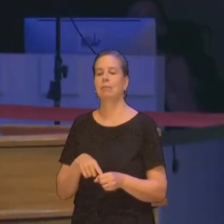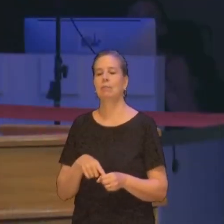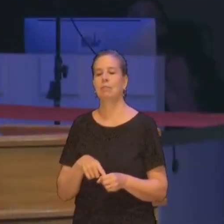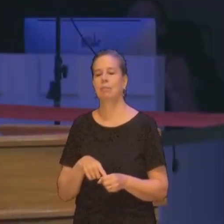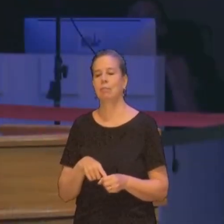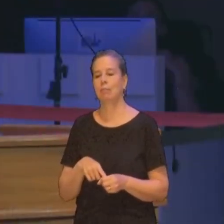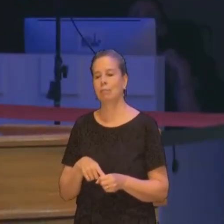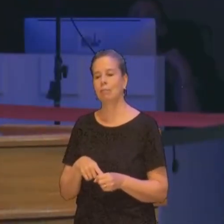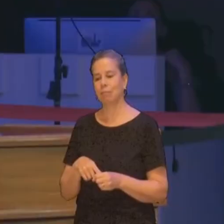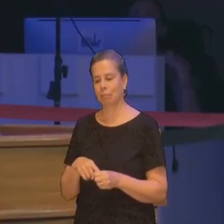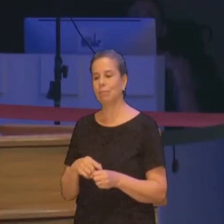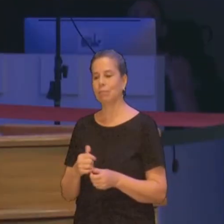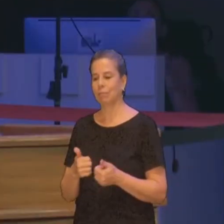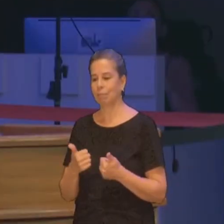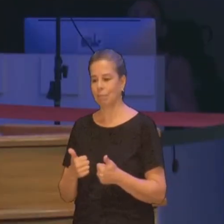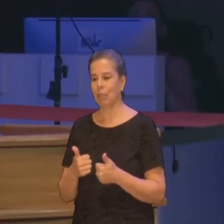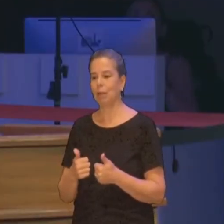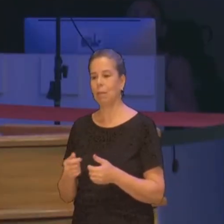e quitaria a dívida.